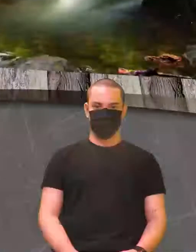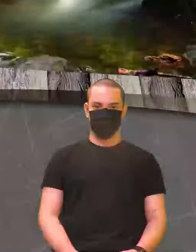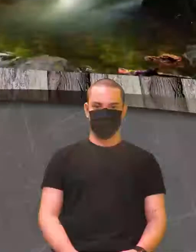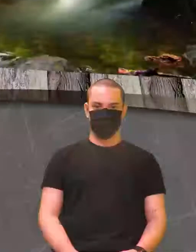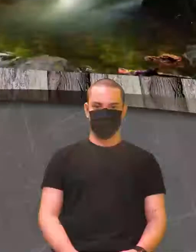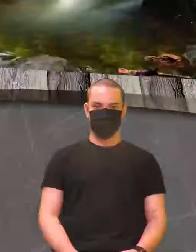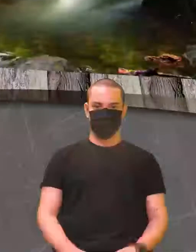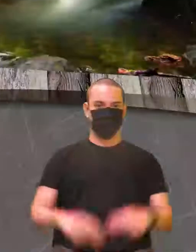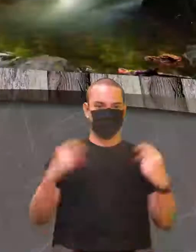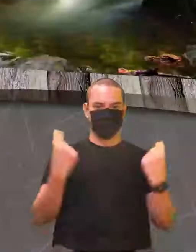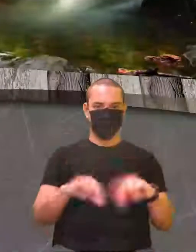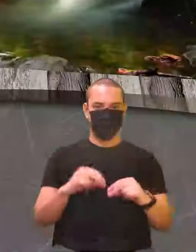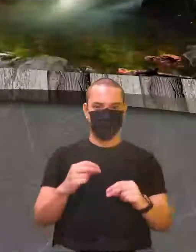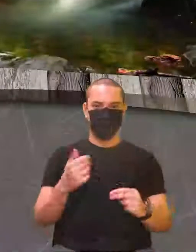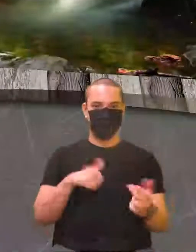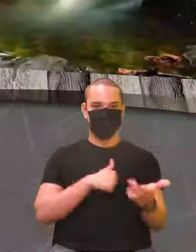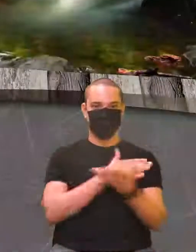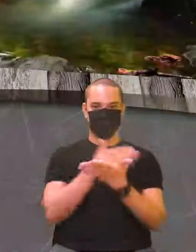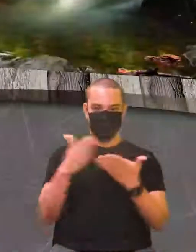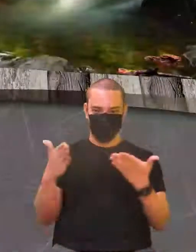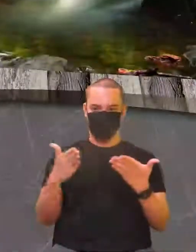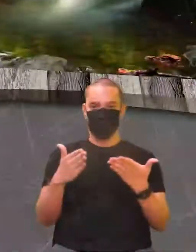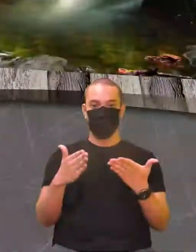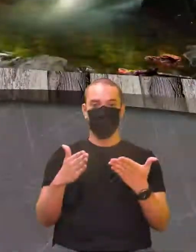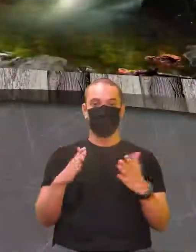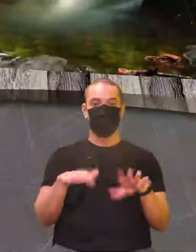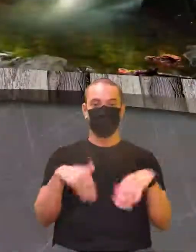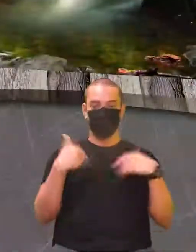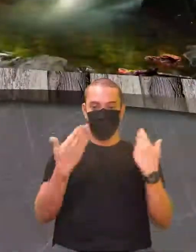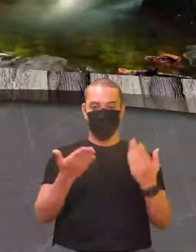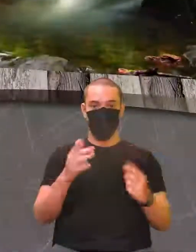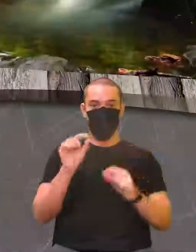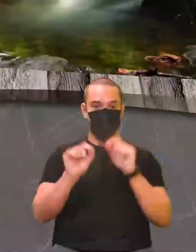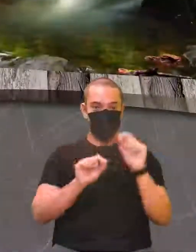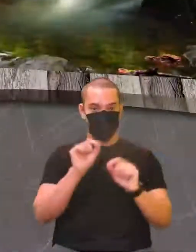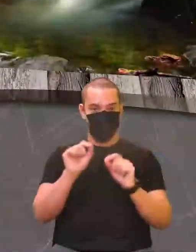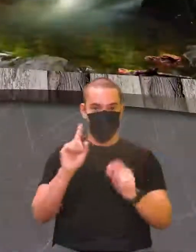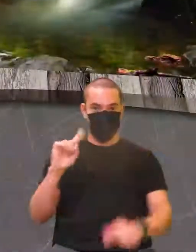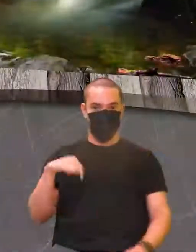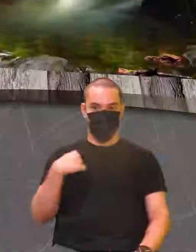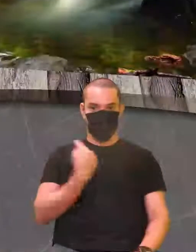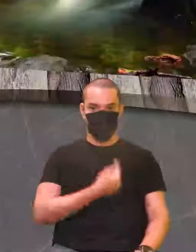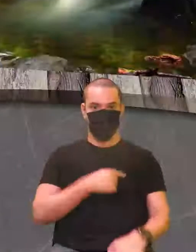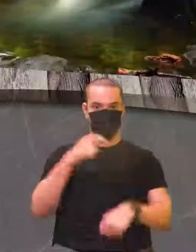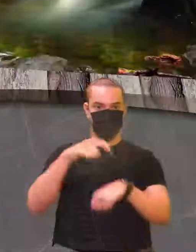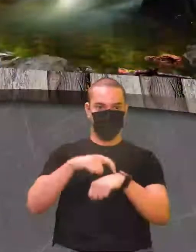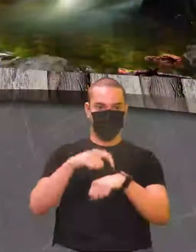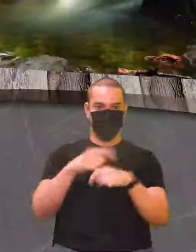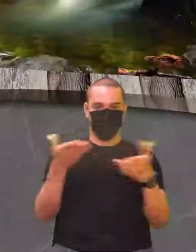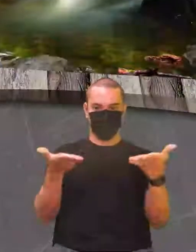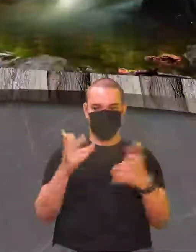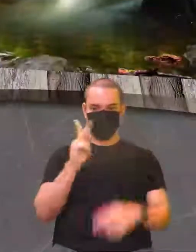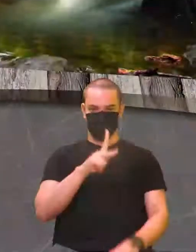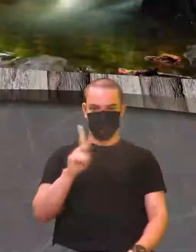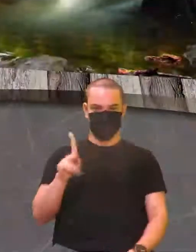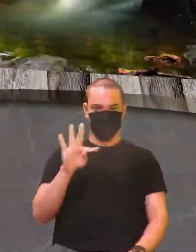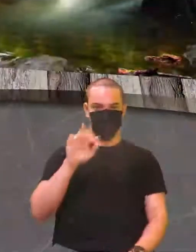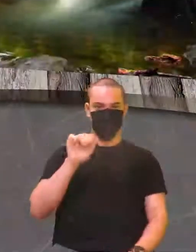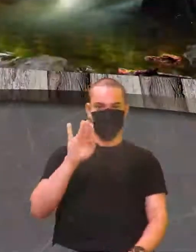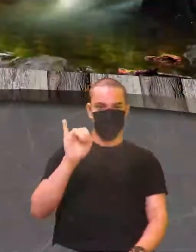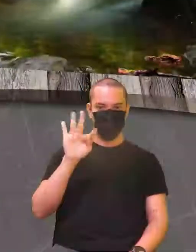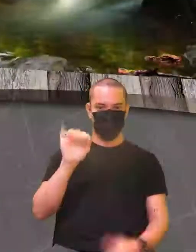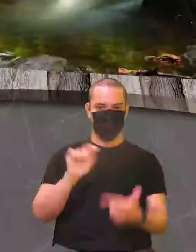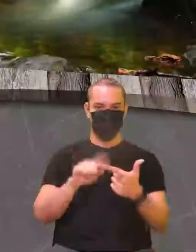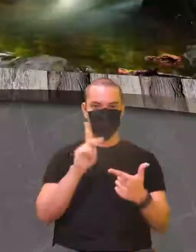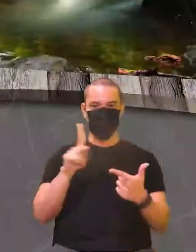rapidinho. Eita! Chegou aqui, ó. Gente, nós estamos, nesse exato momento, eu, professora Tabita, professor